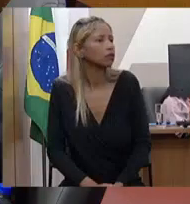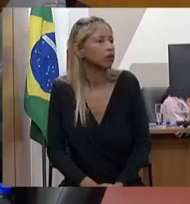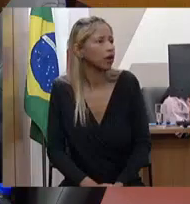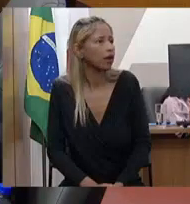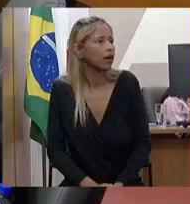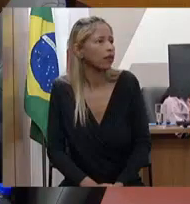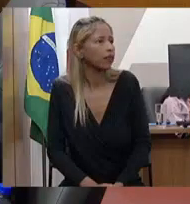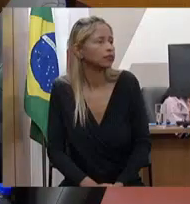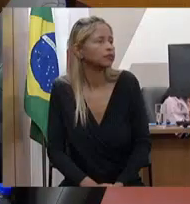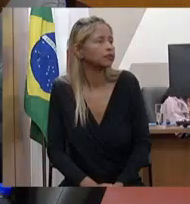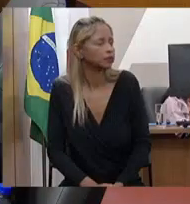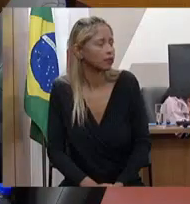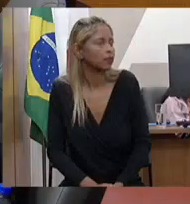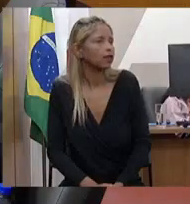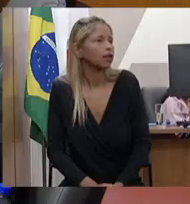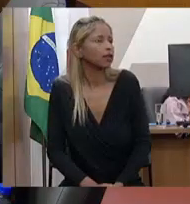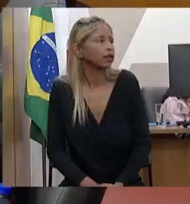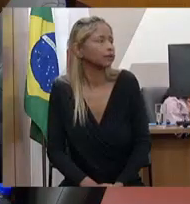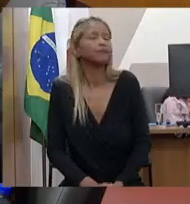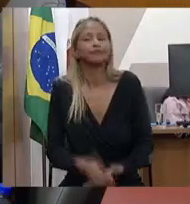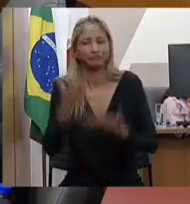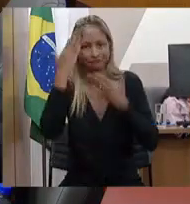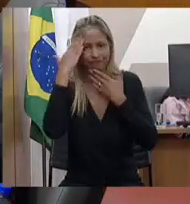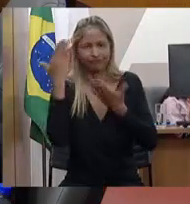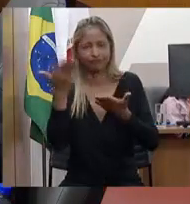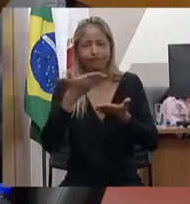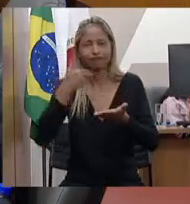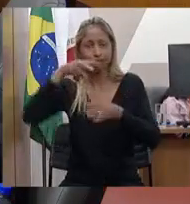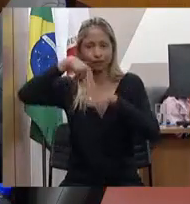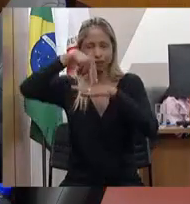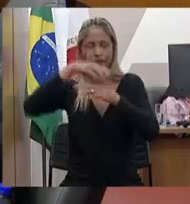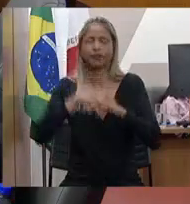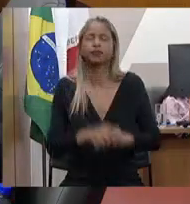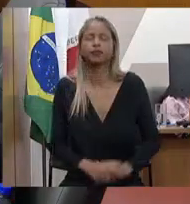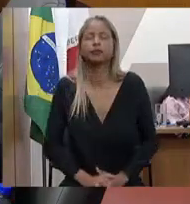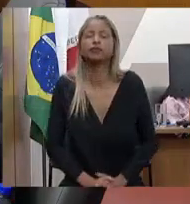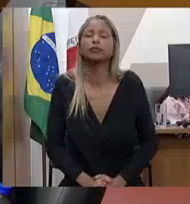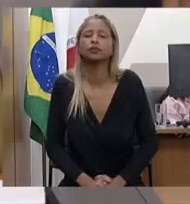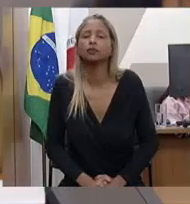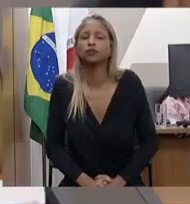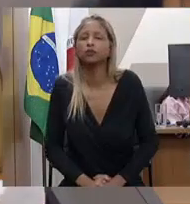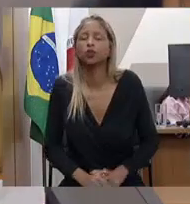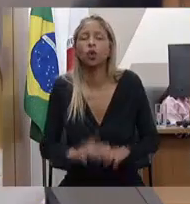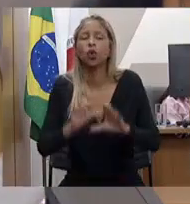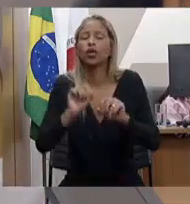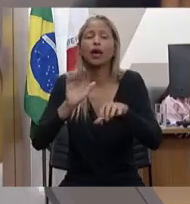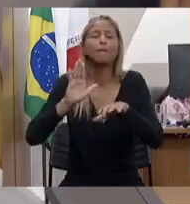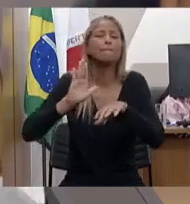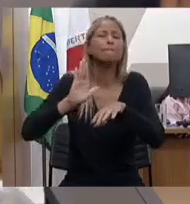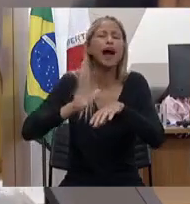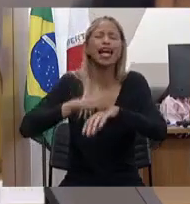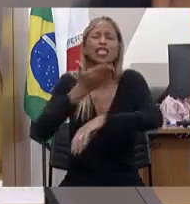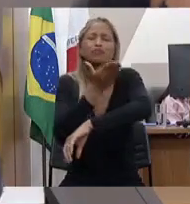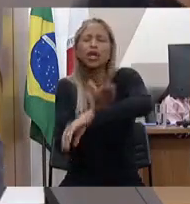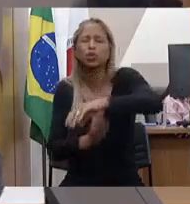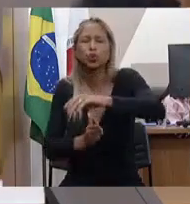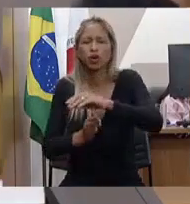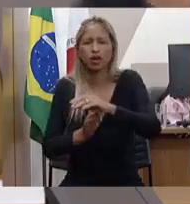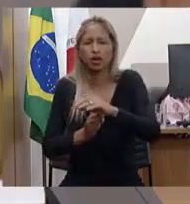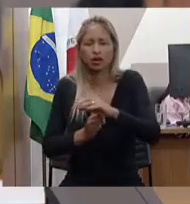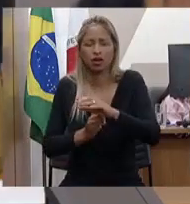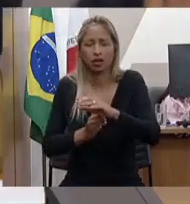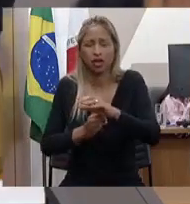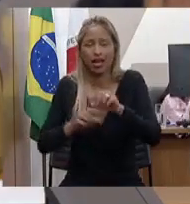muito bom obrigado então o que o que que o que que machuca mais o trabalhador brasileiro é